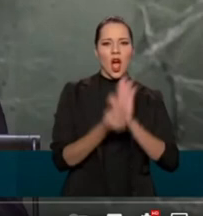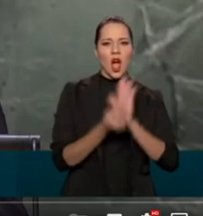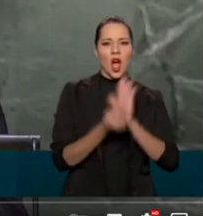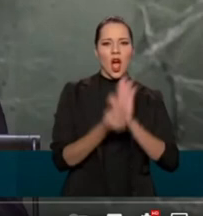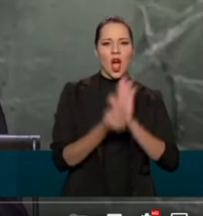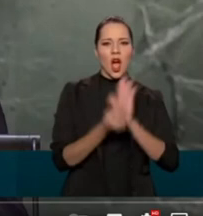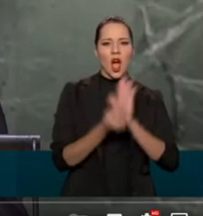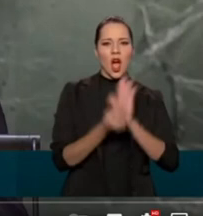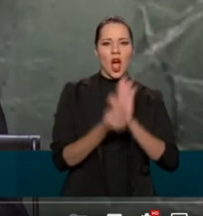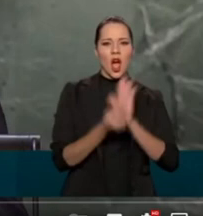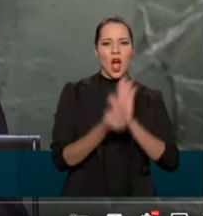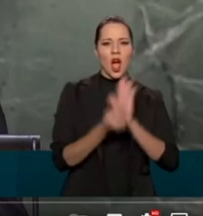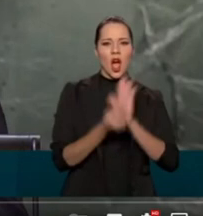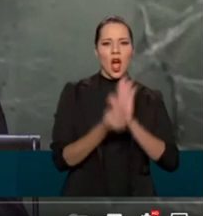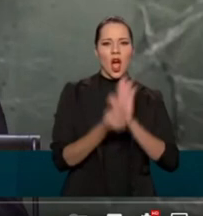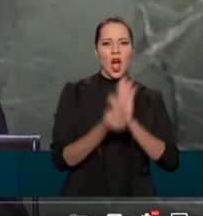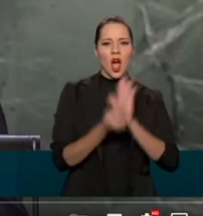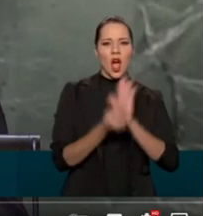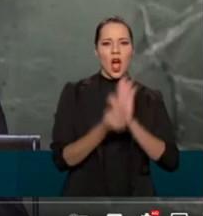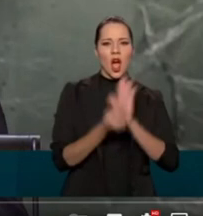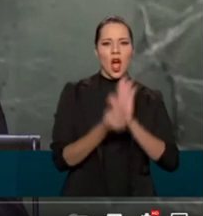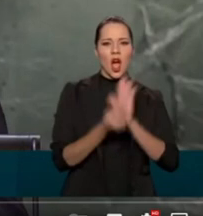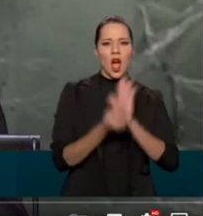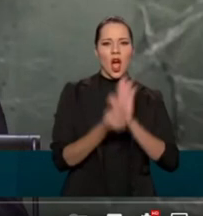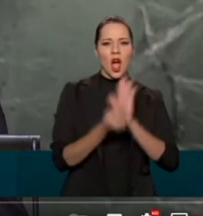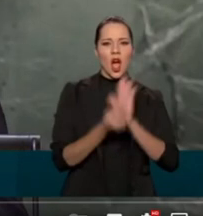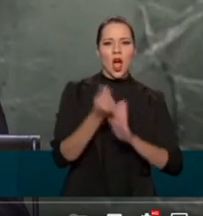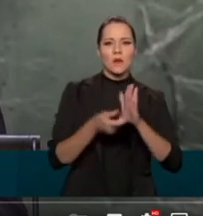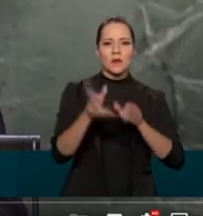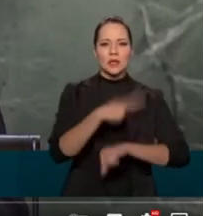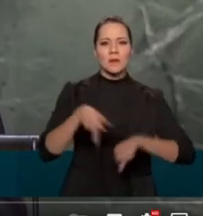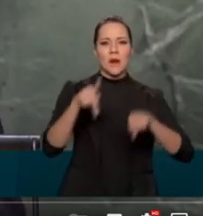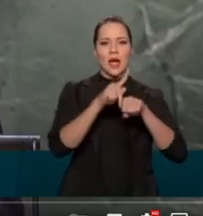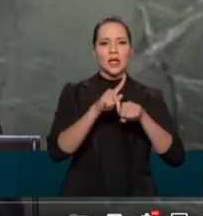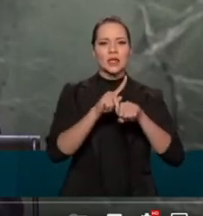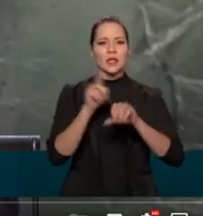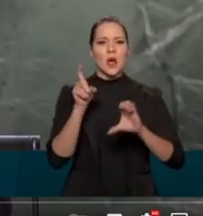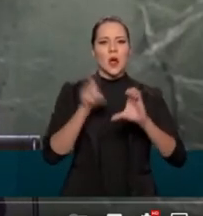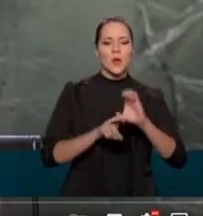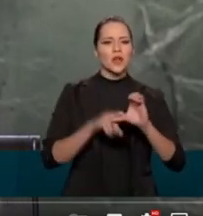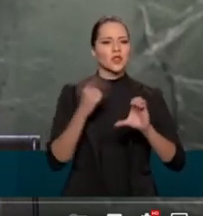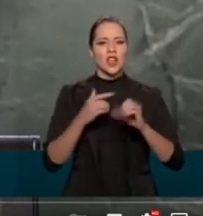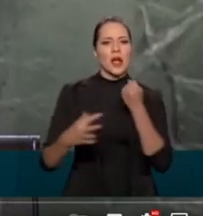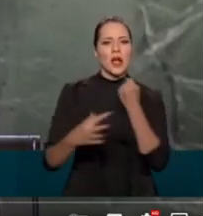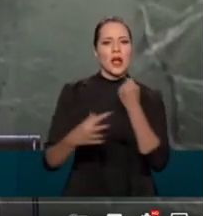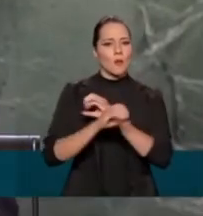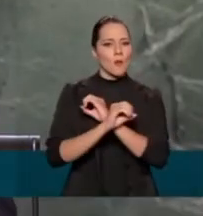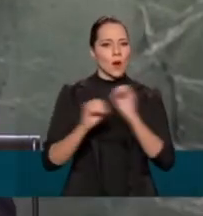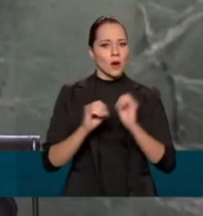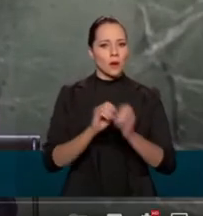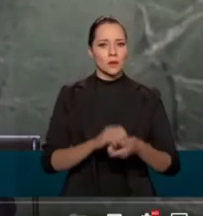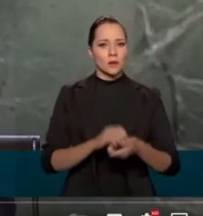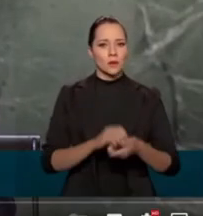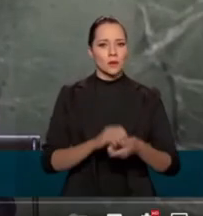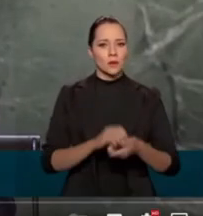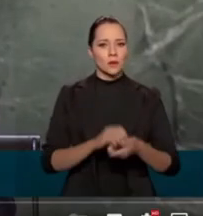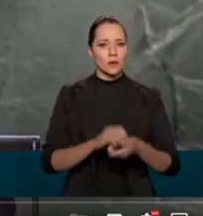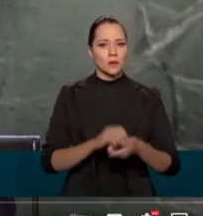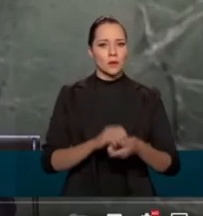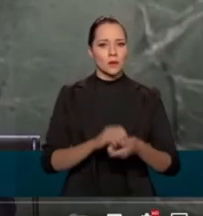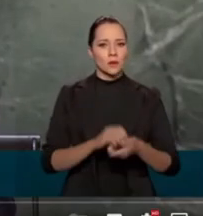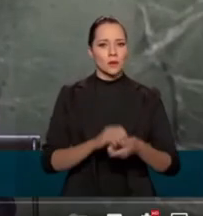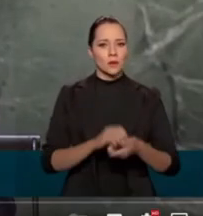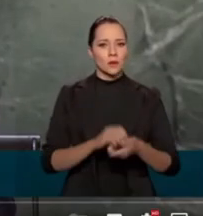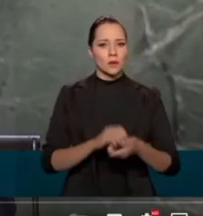tiveram um retorno bastante e interessante sem garantias E aí